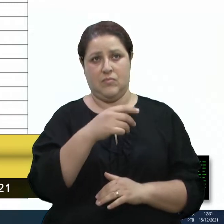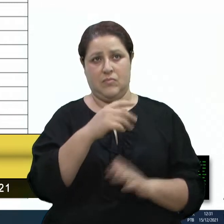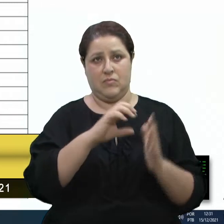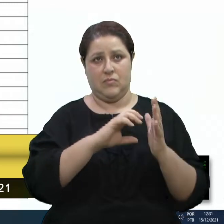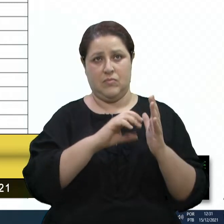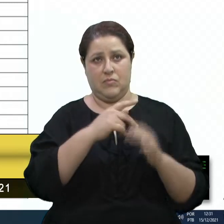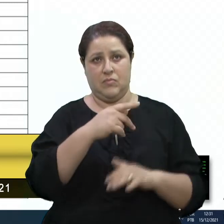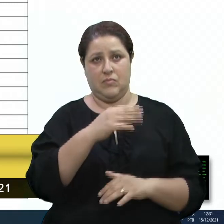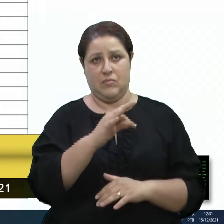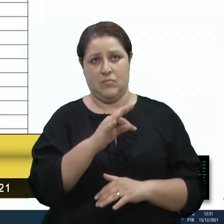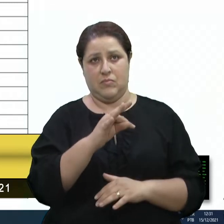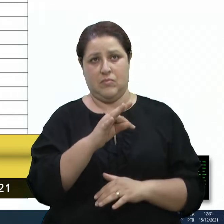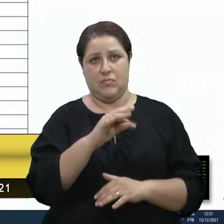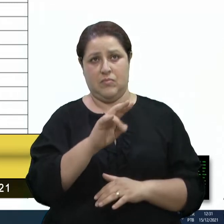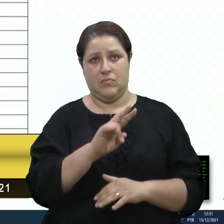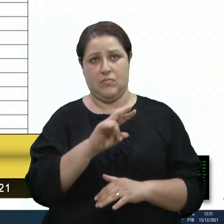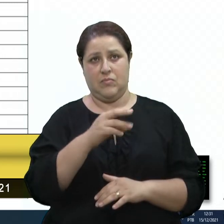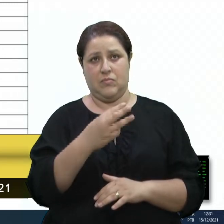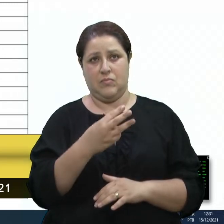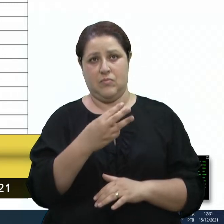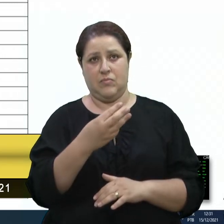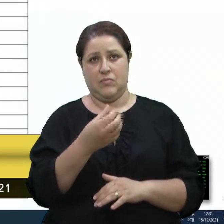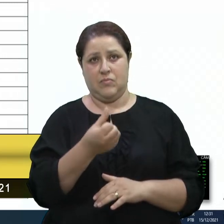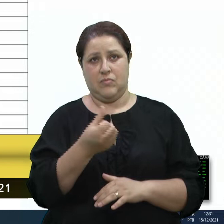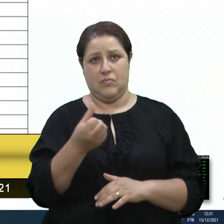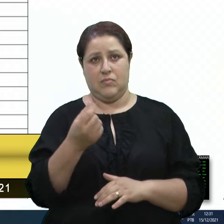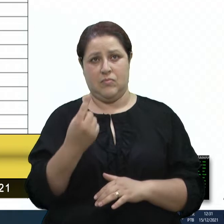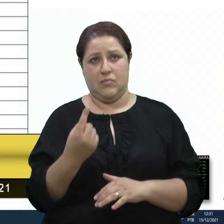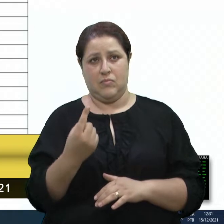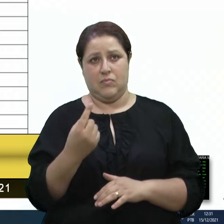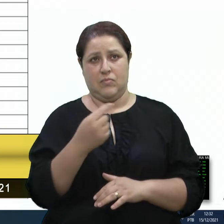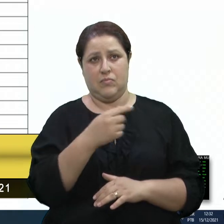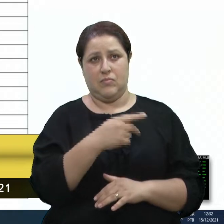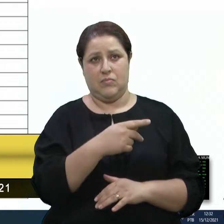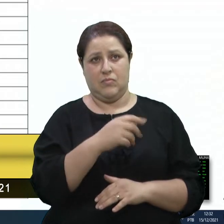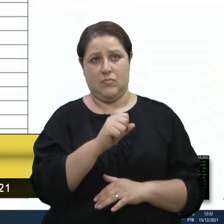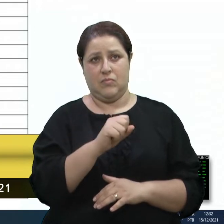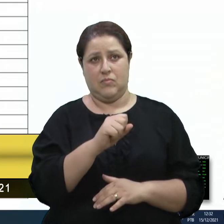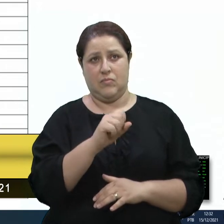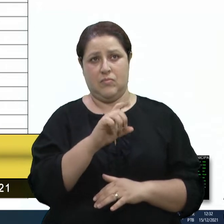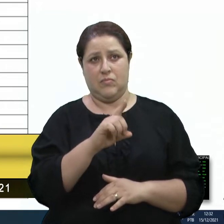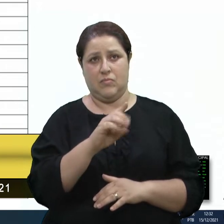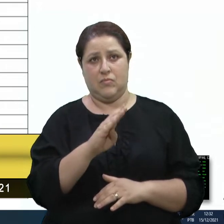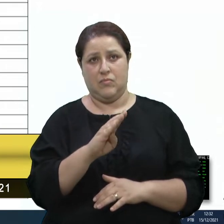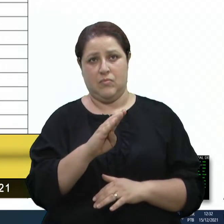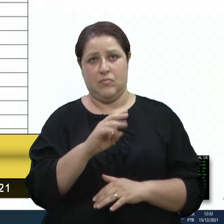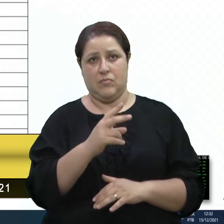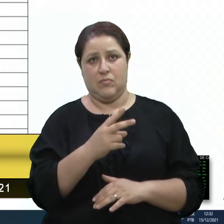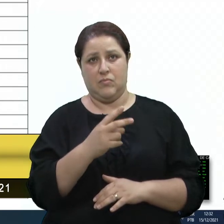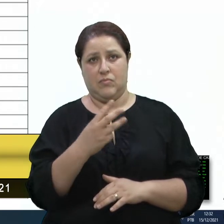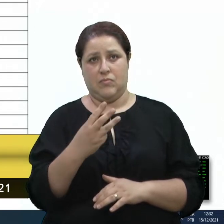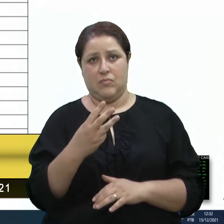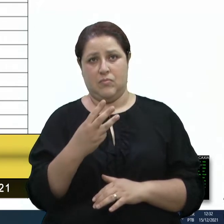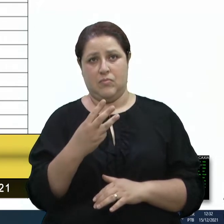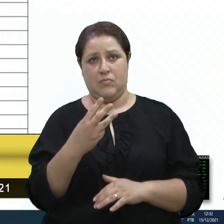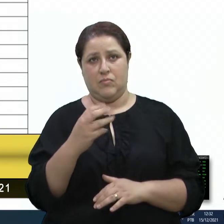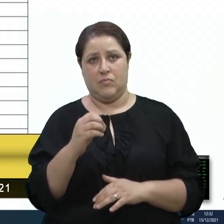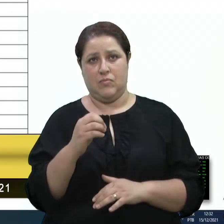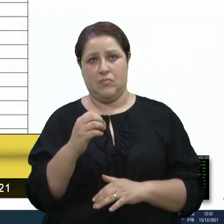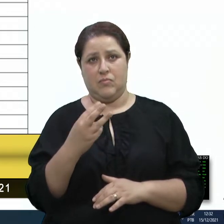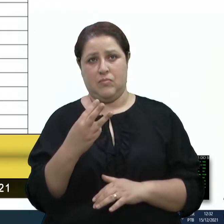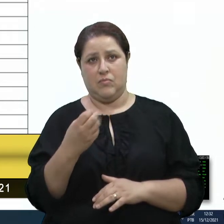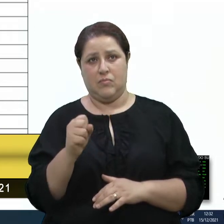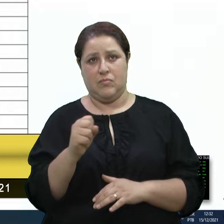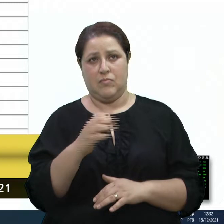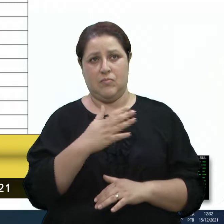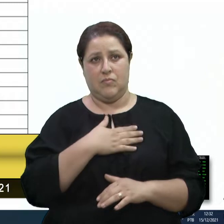23.661, segundo ano. PSDB, 23.038, terceiro ano. E PSB, o meu partido,